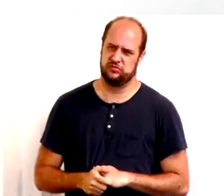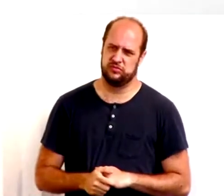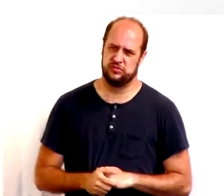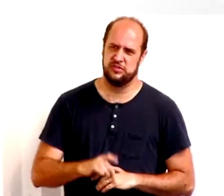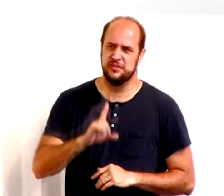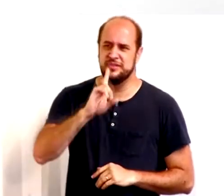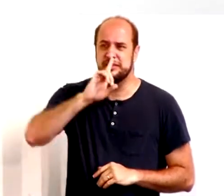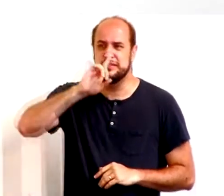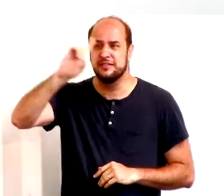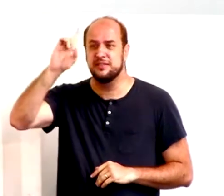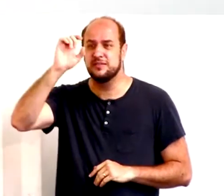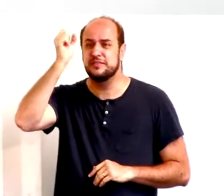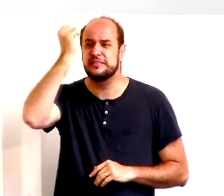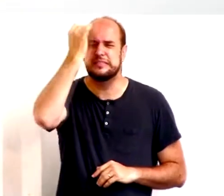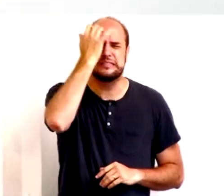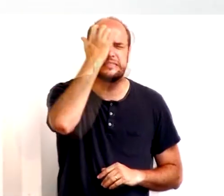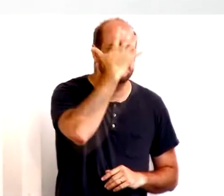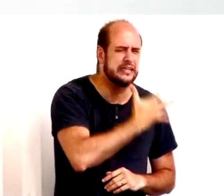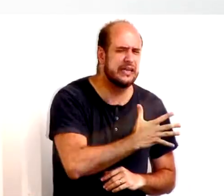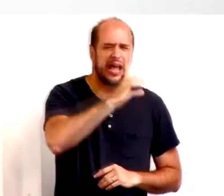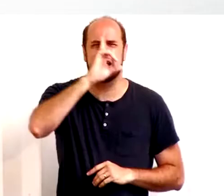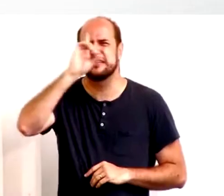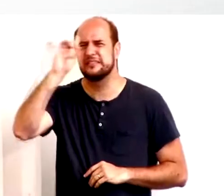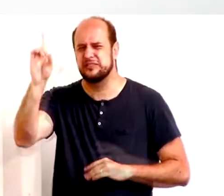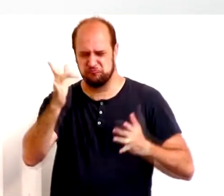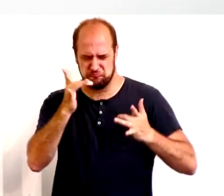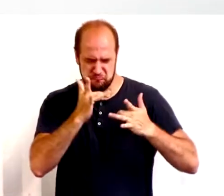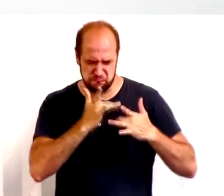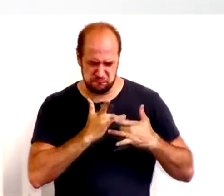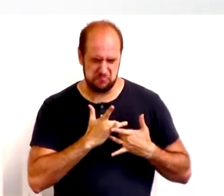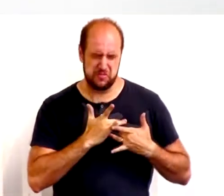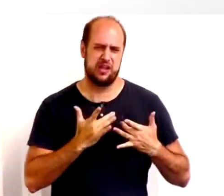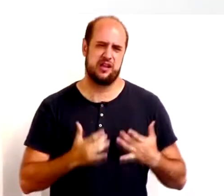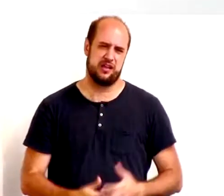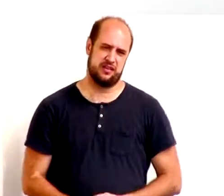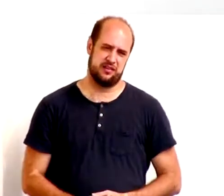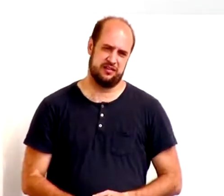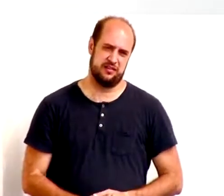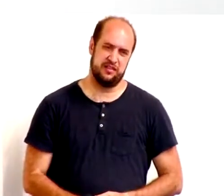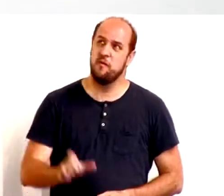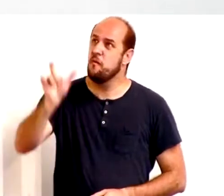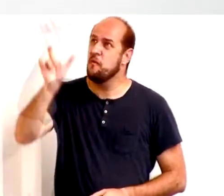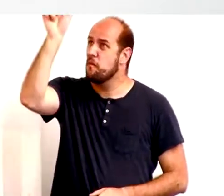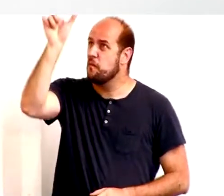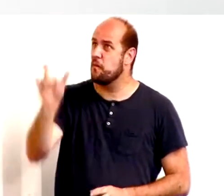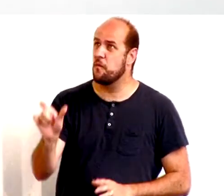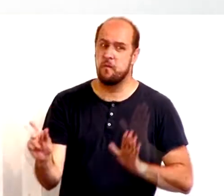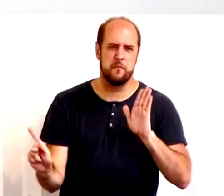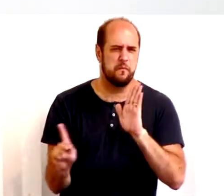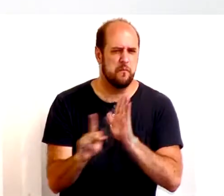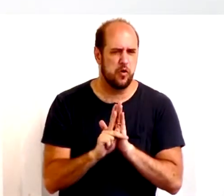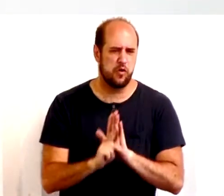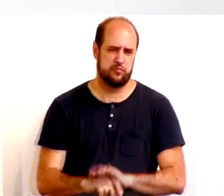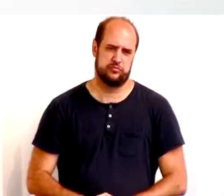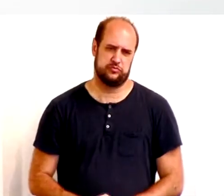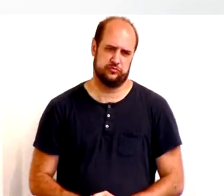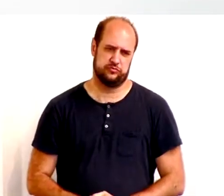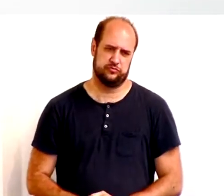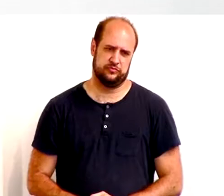Deus é graça, Deus é misericórdia. Isso Ele é, para que as pessoas digam ao